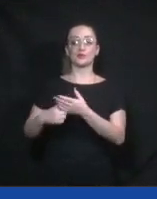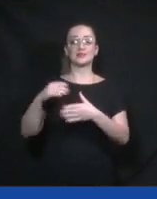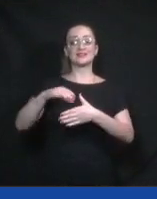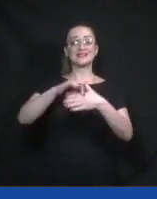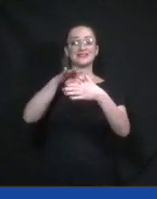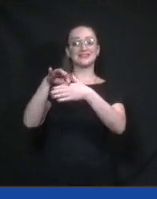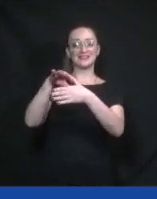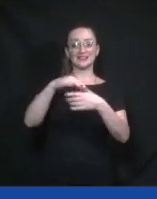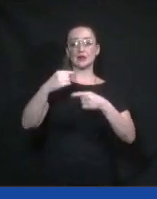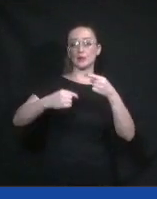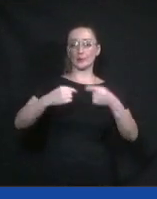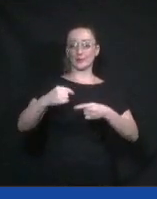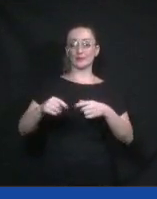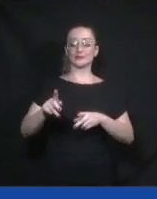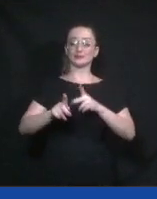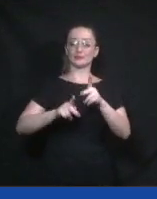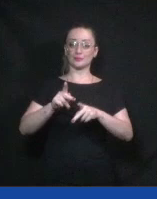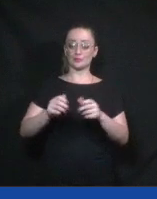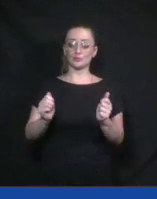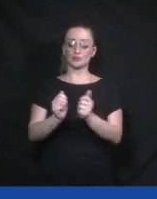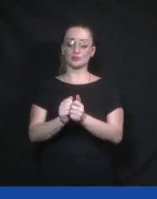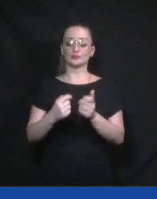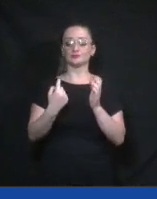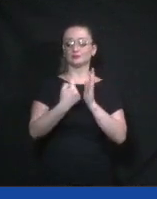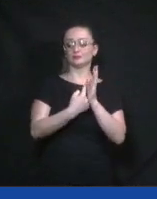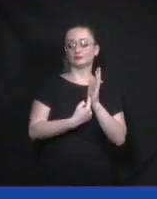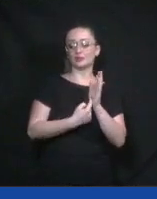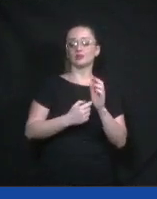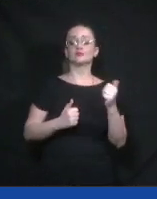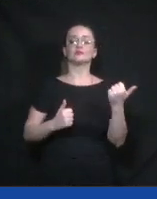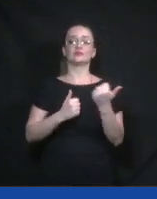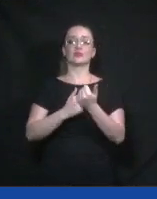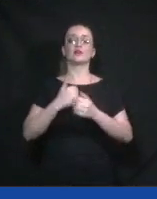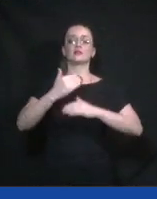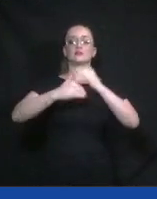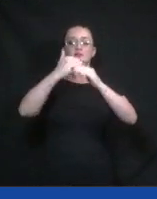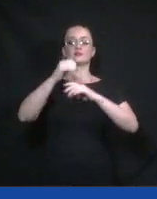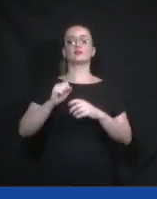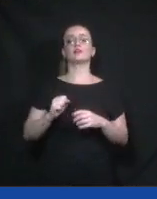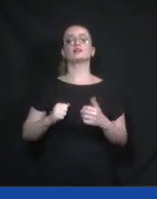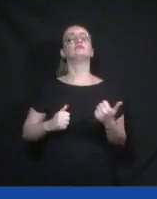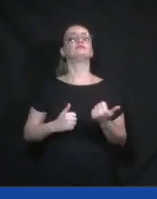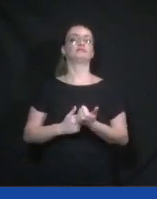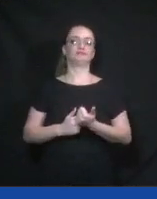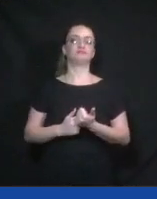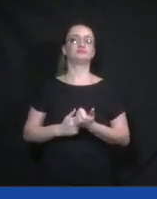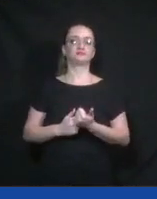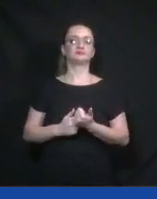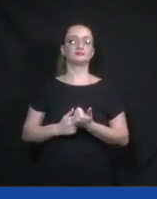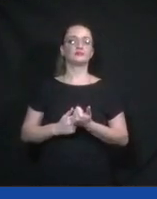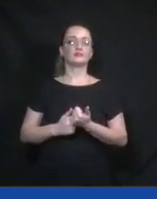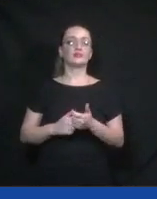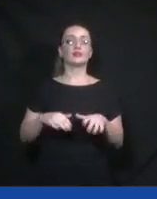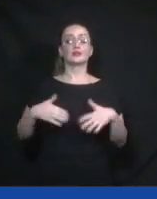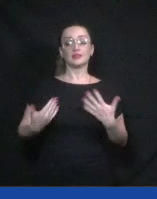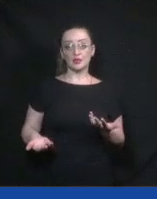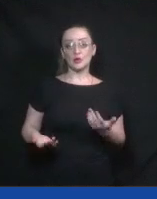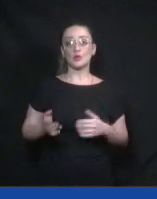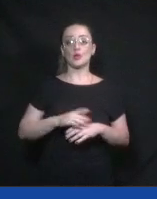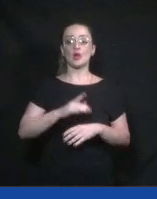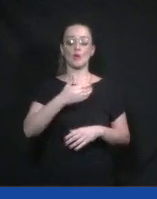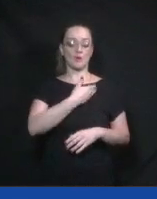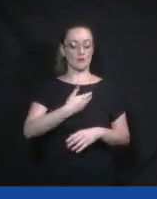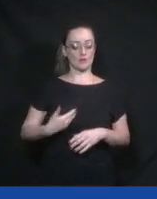lideranças políticas e públicas uma agenda da sustentabilidade e do desenvolvimento sustentável rápida portanto uma organização